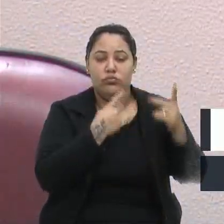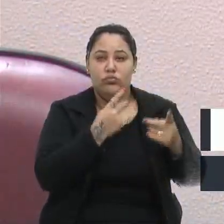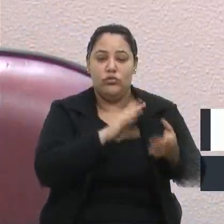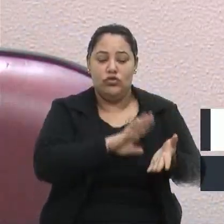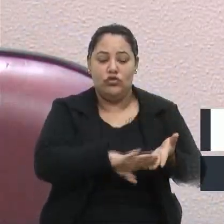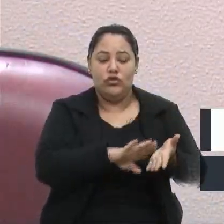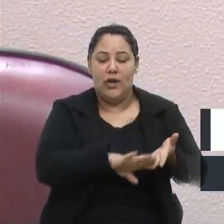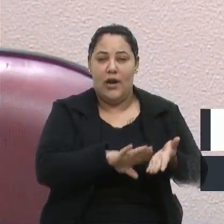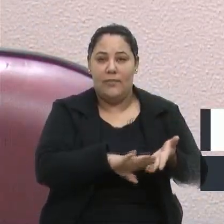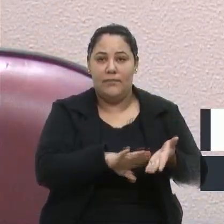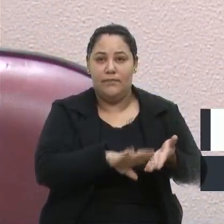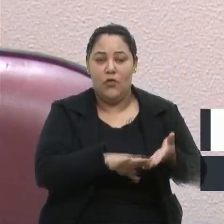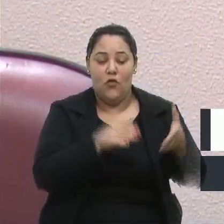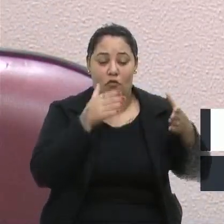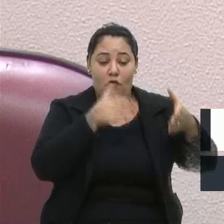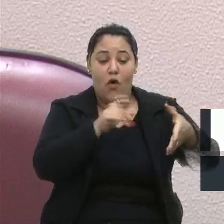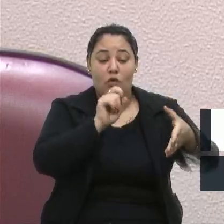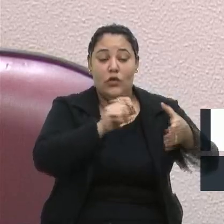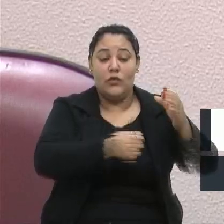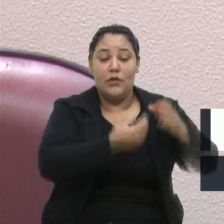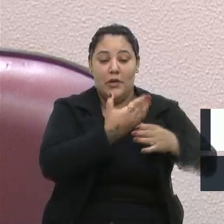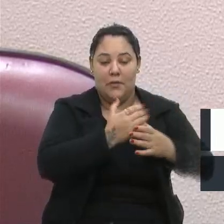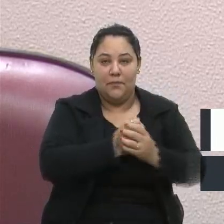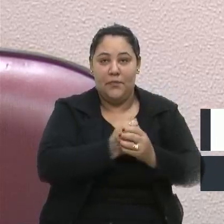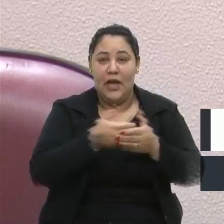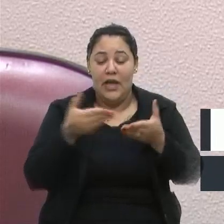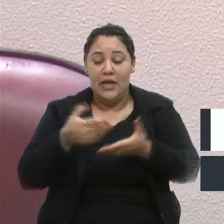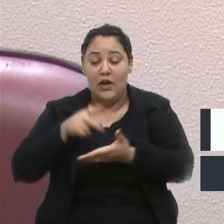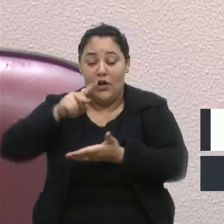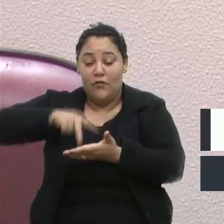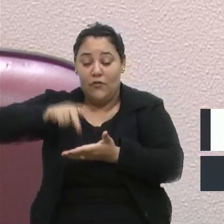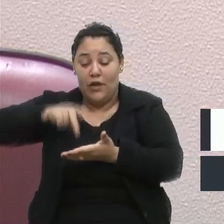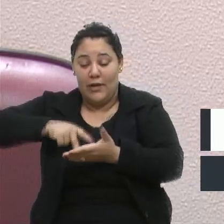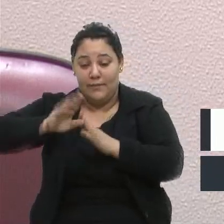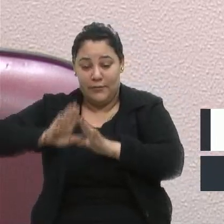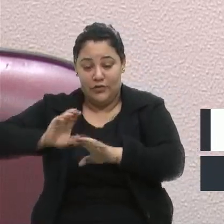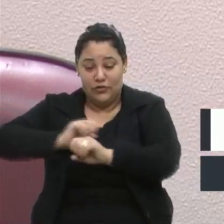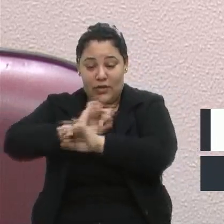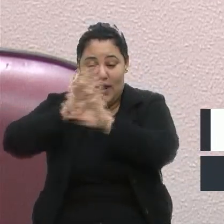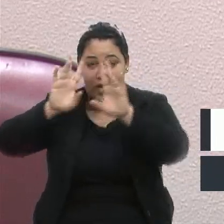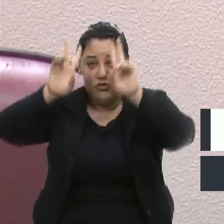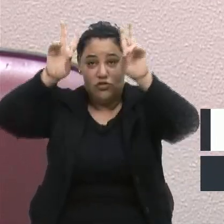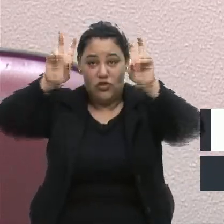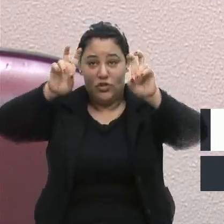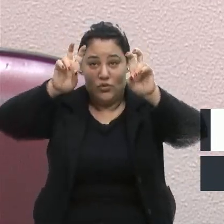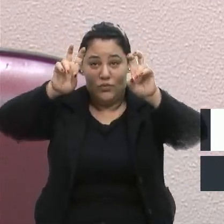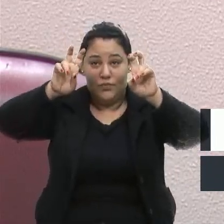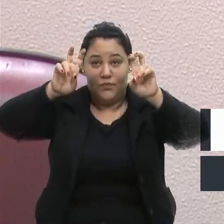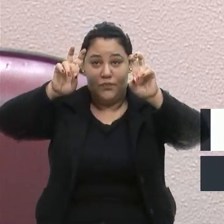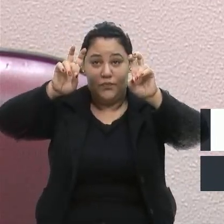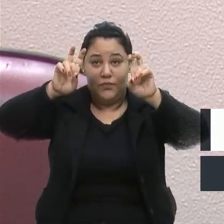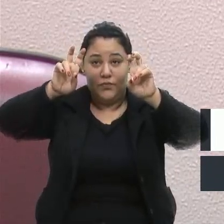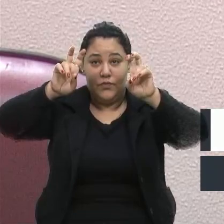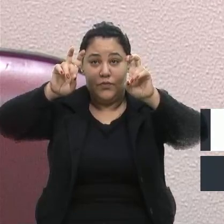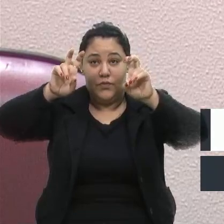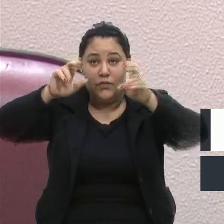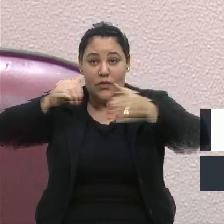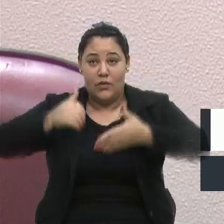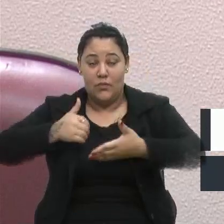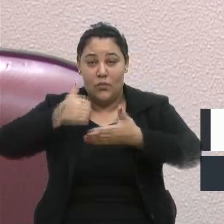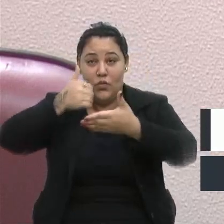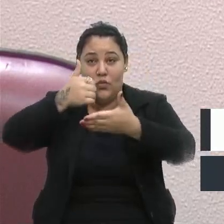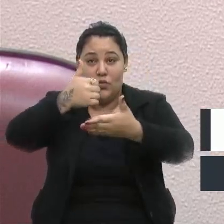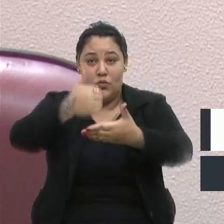narrativa. E agora eu vou ler essa aqui, o que diz, está sendo bem claro aqui no título. Moção de apoio ao Estado de Israel em face dos